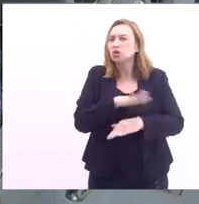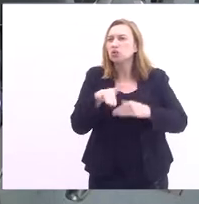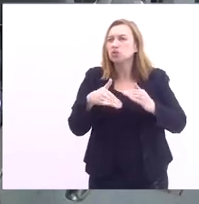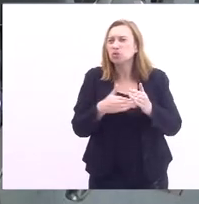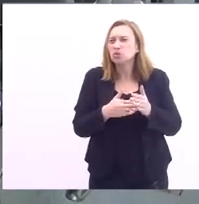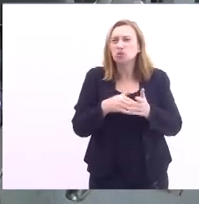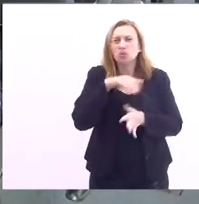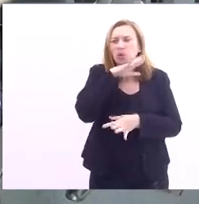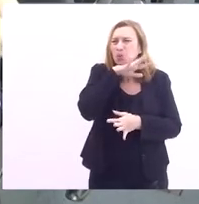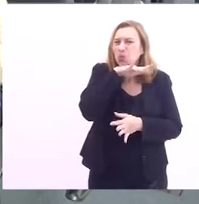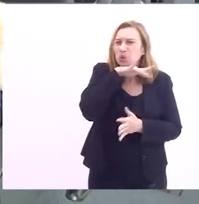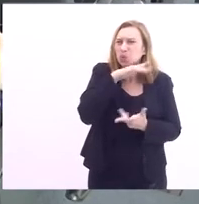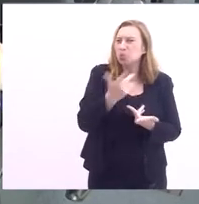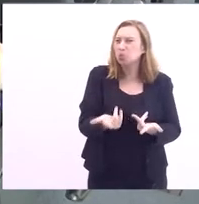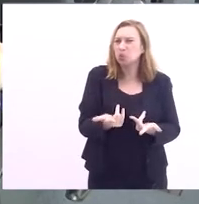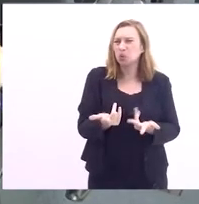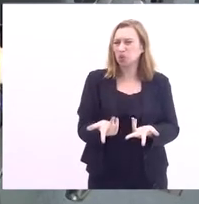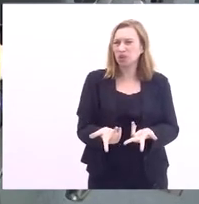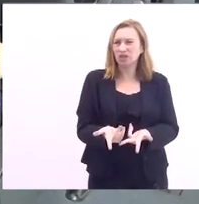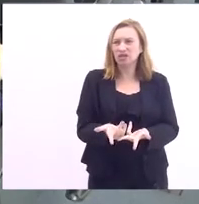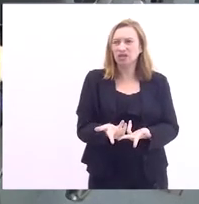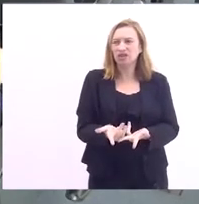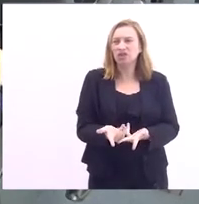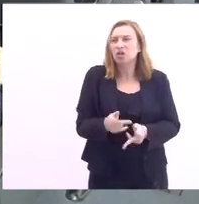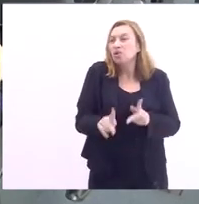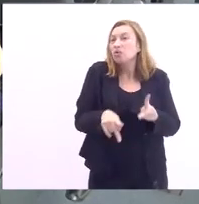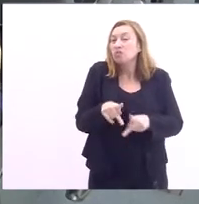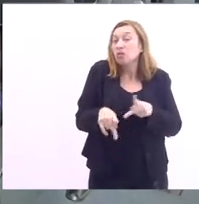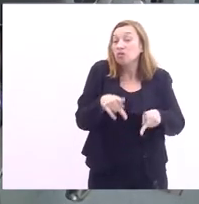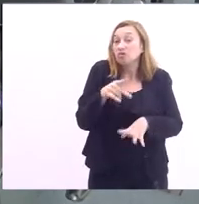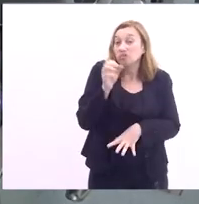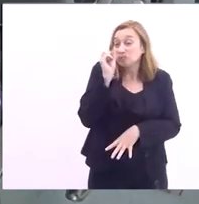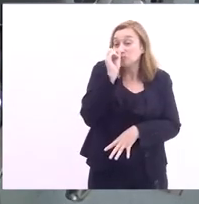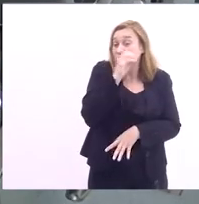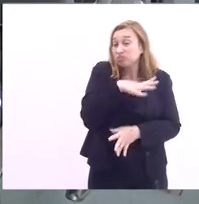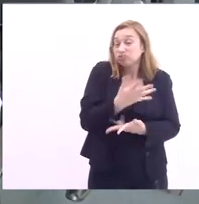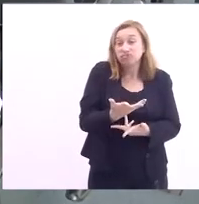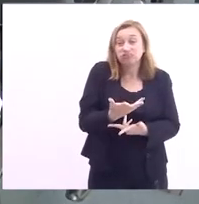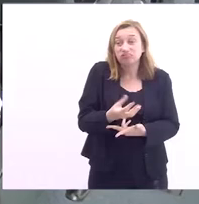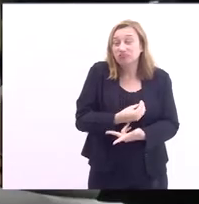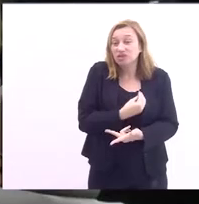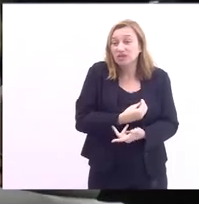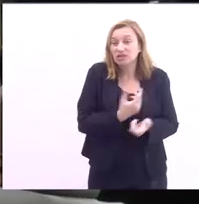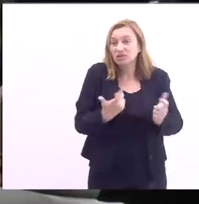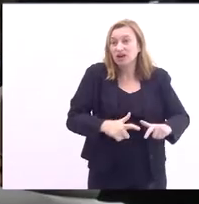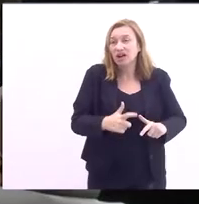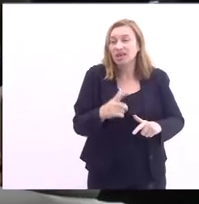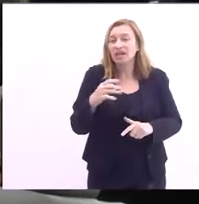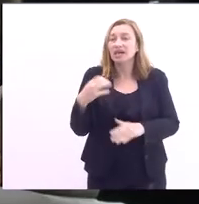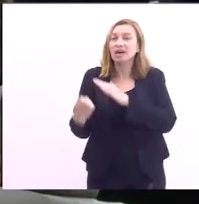precarizada, uma situação horrorosa, a população não suportava mais. E a Light foi